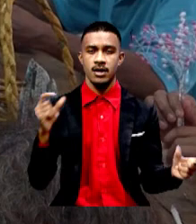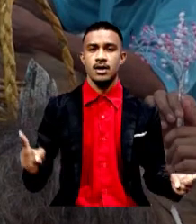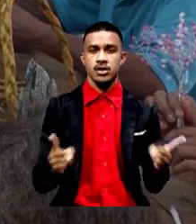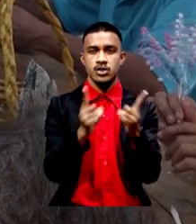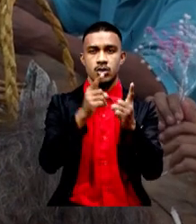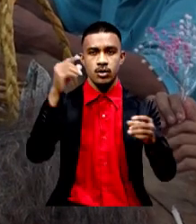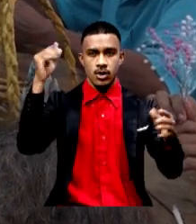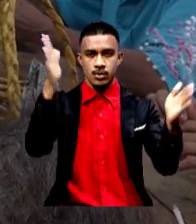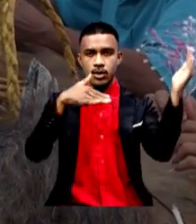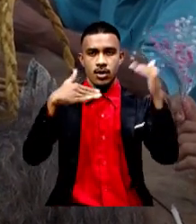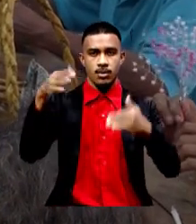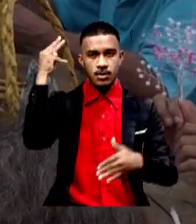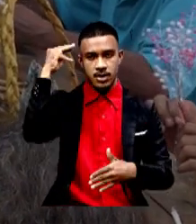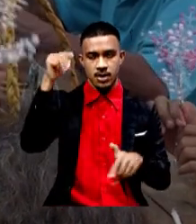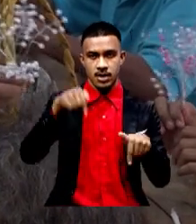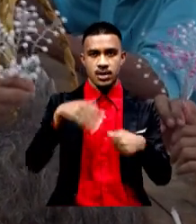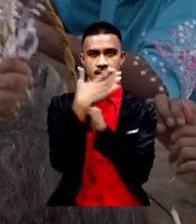mental iha railar